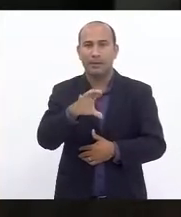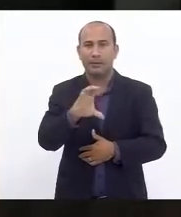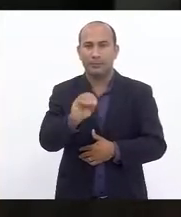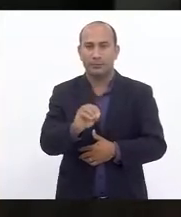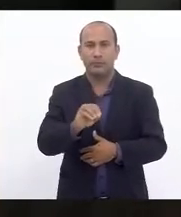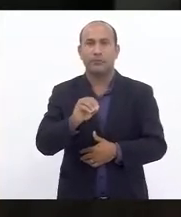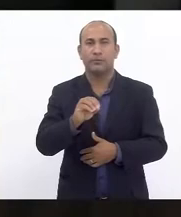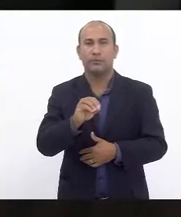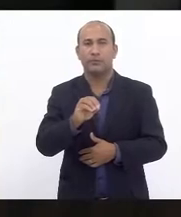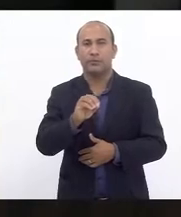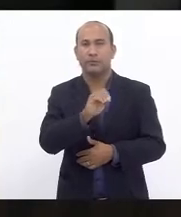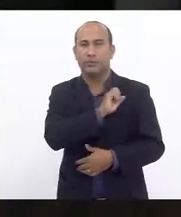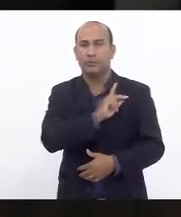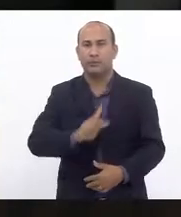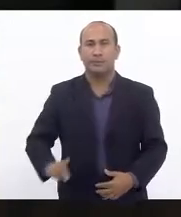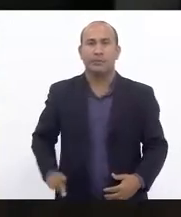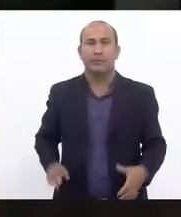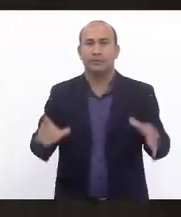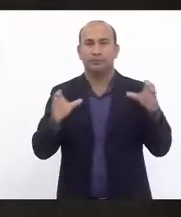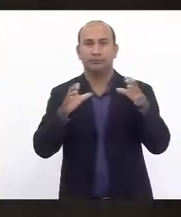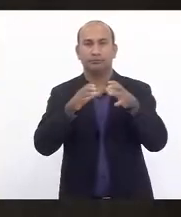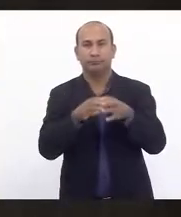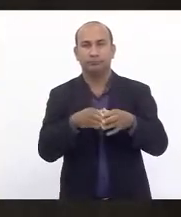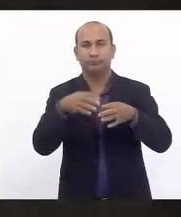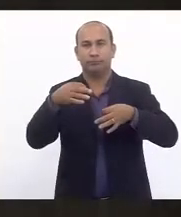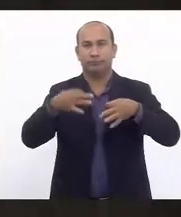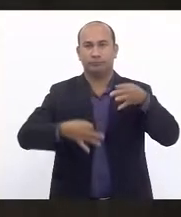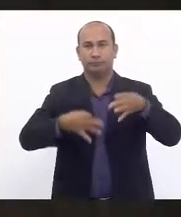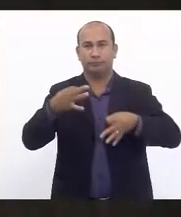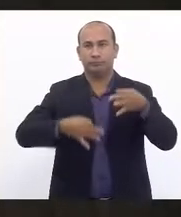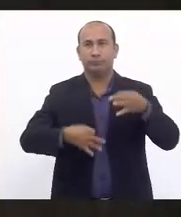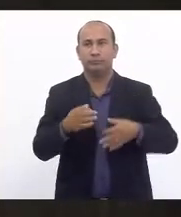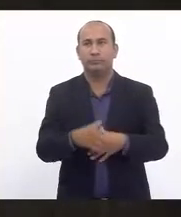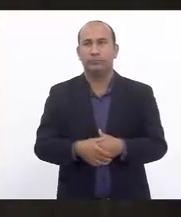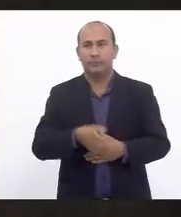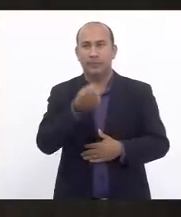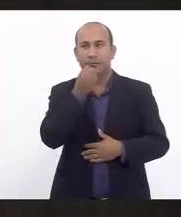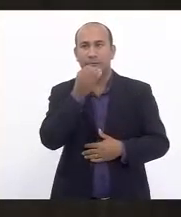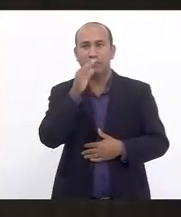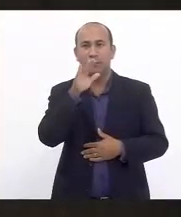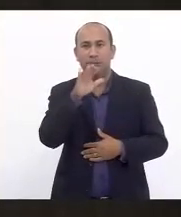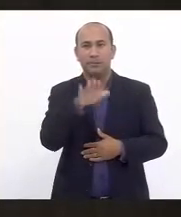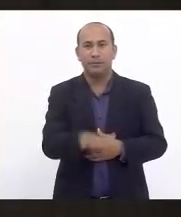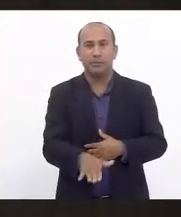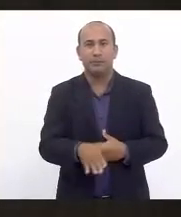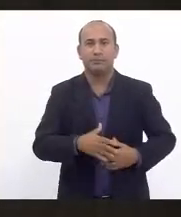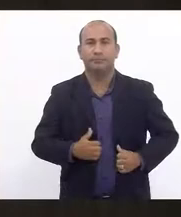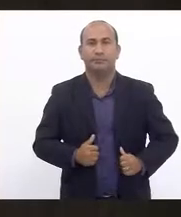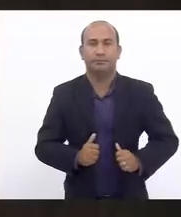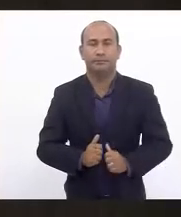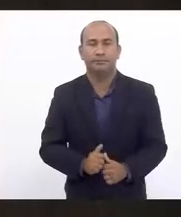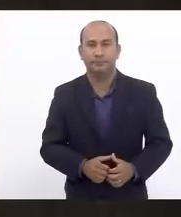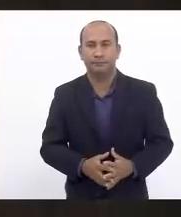presidente da Comissão de Constituição e Justiça. Primeiro, boa tarde, senhor presidente. Boa tarde, senhoras deputadas e senhores deputados.